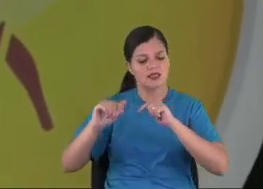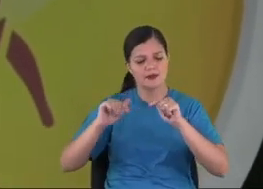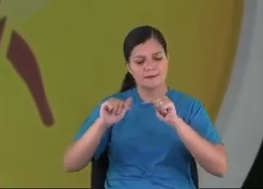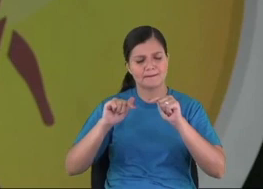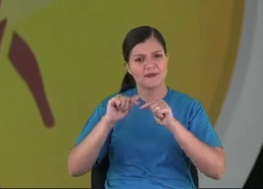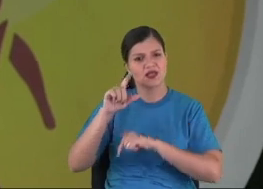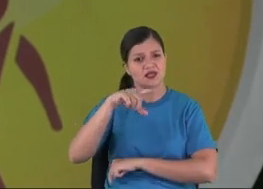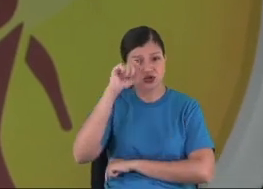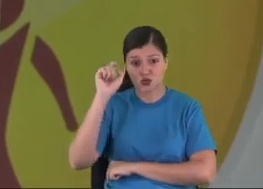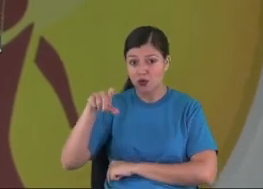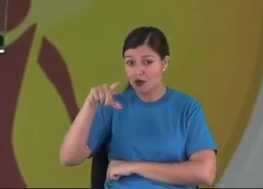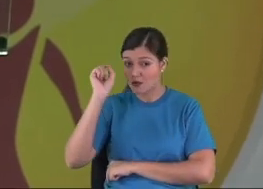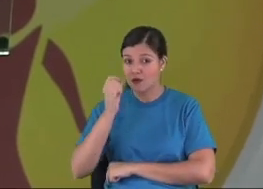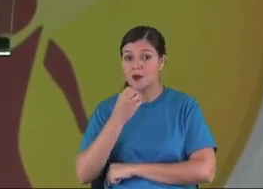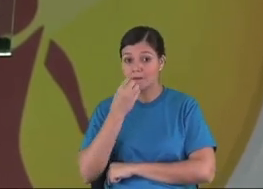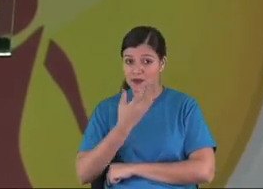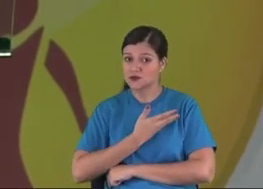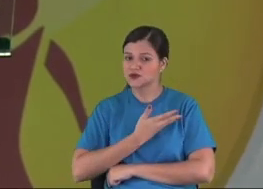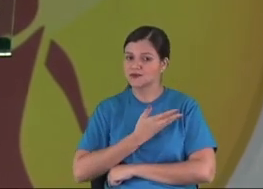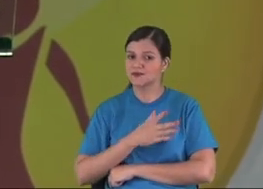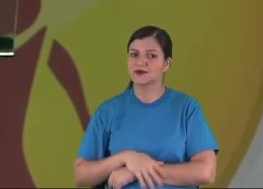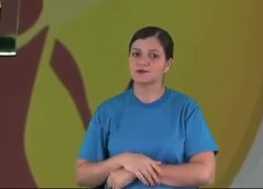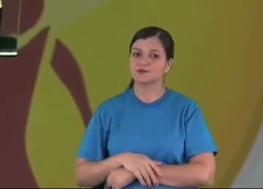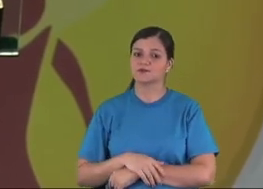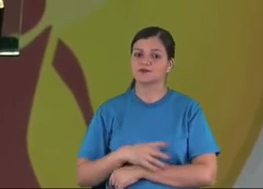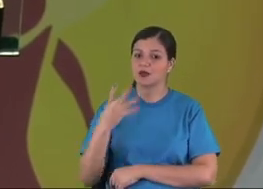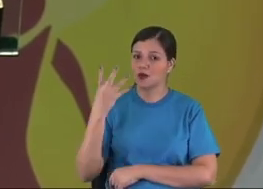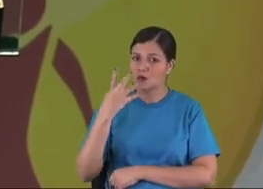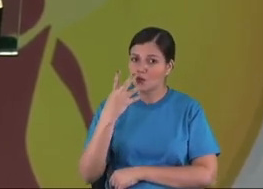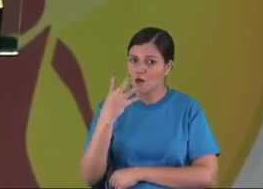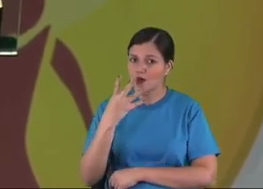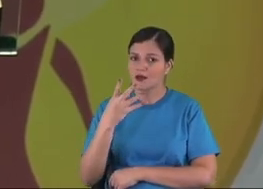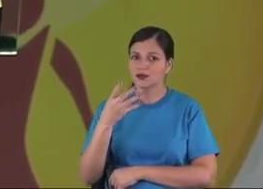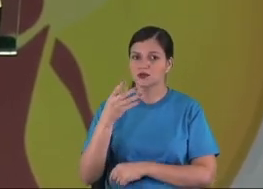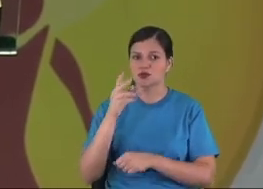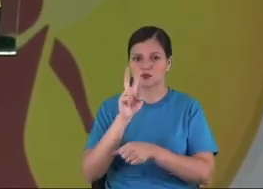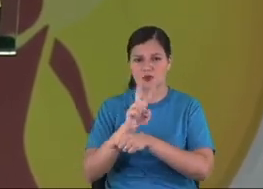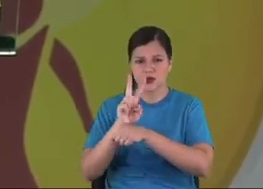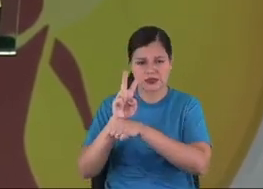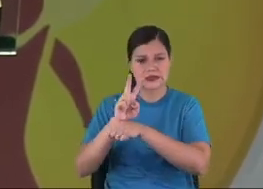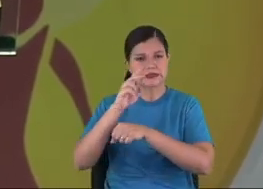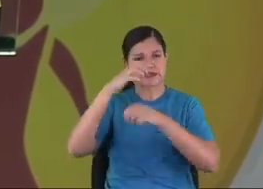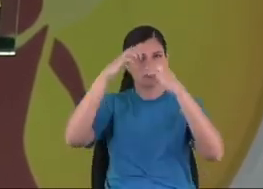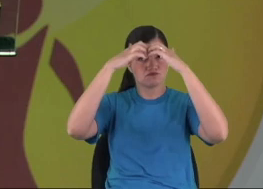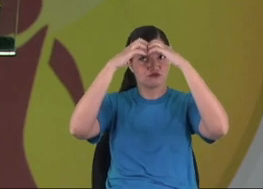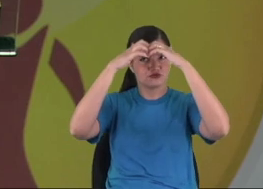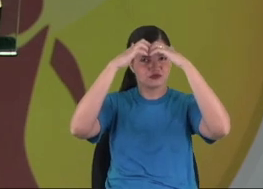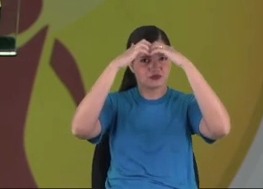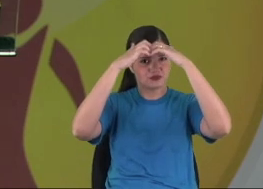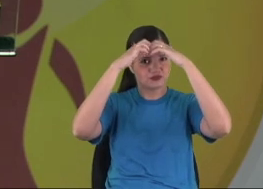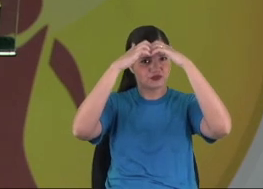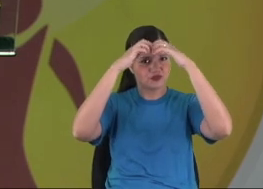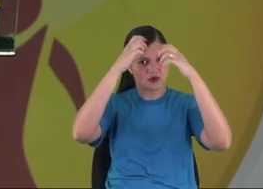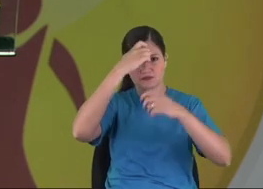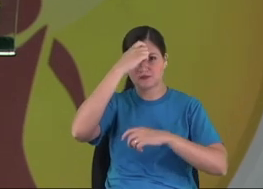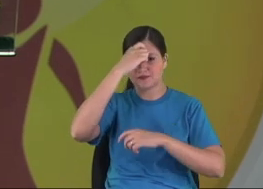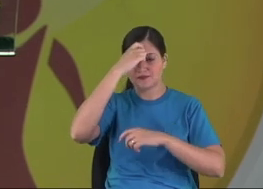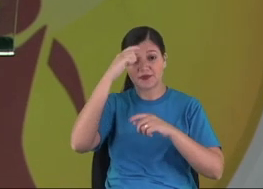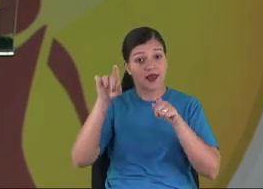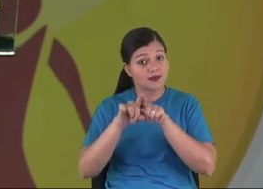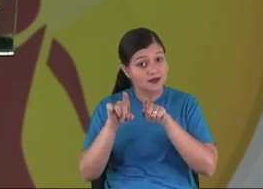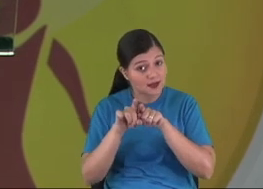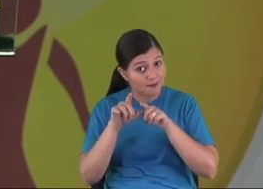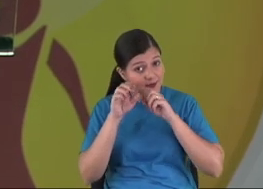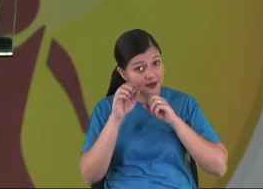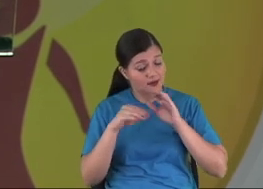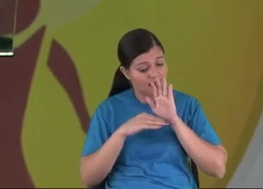Escolheu bem os seus amigos. Número 4, proteger a mente, né? E além disso, ajude seu filho a